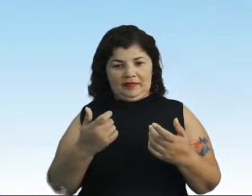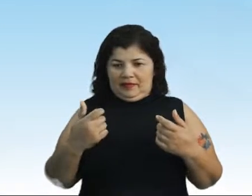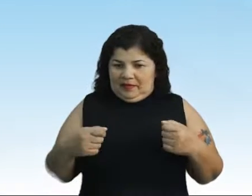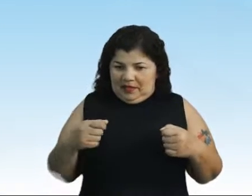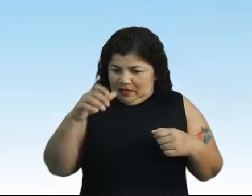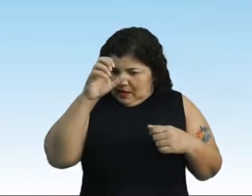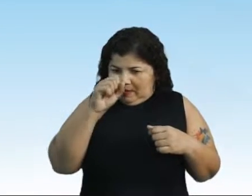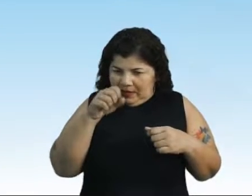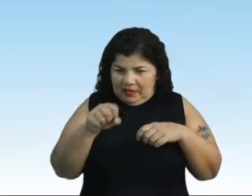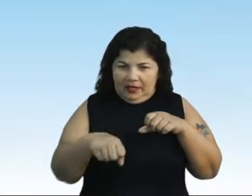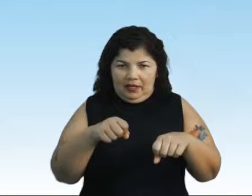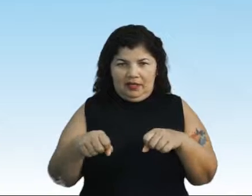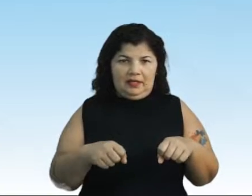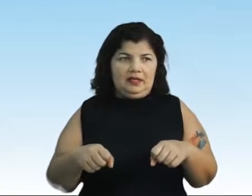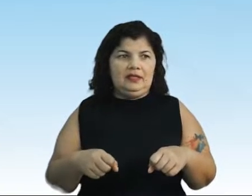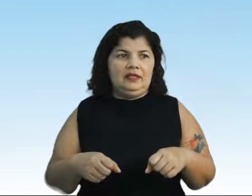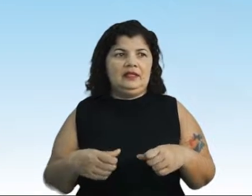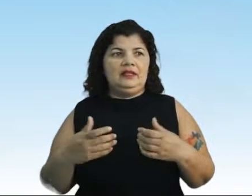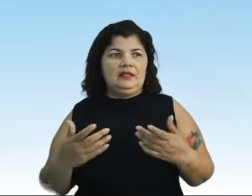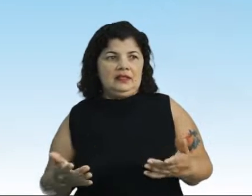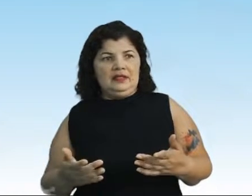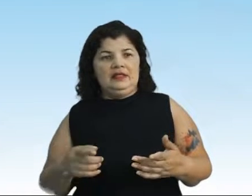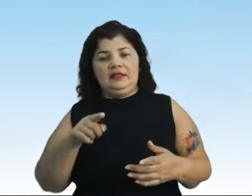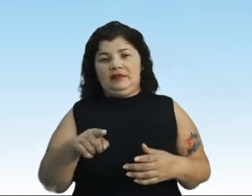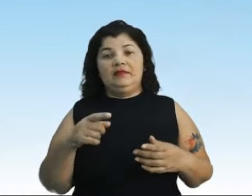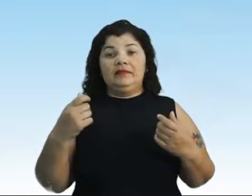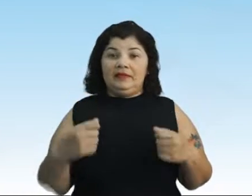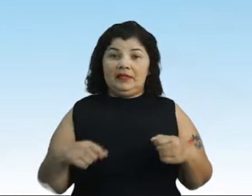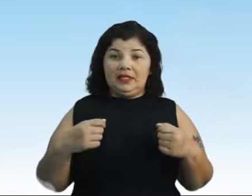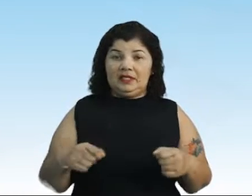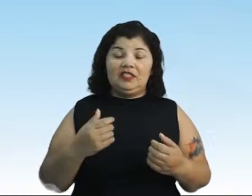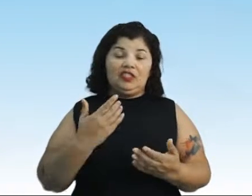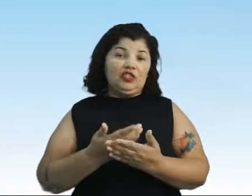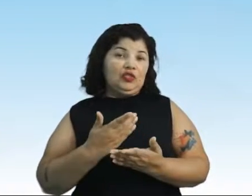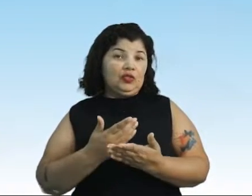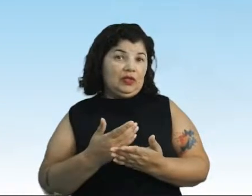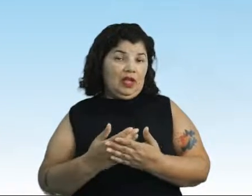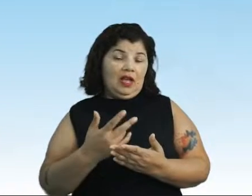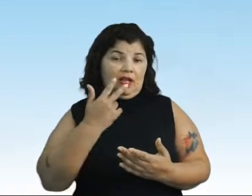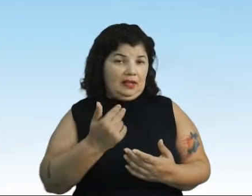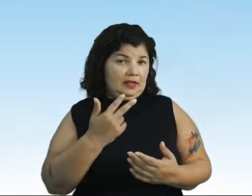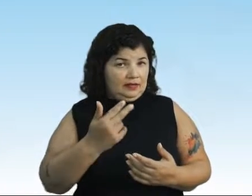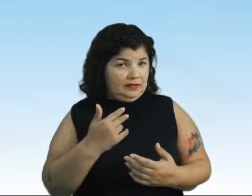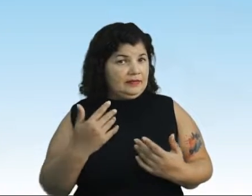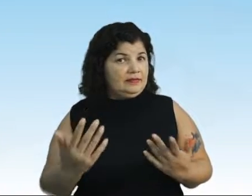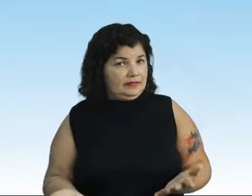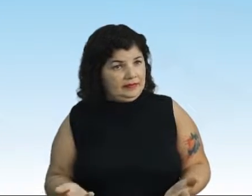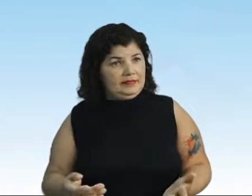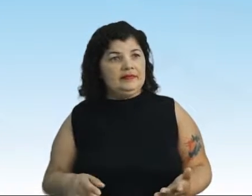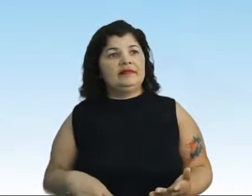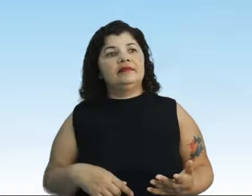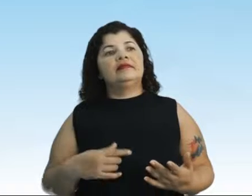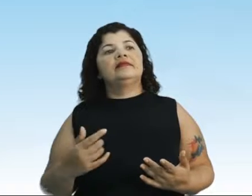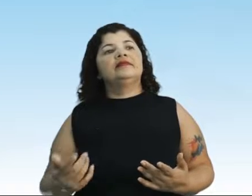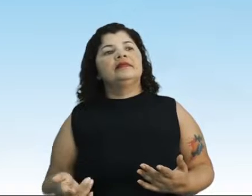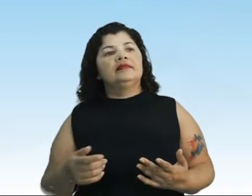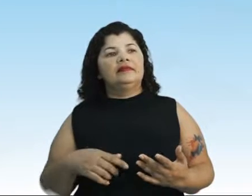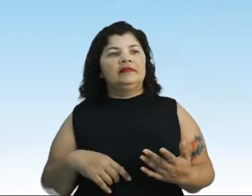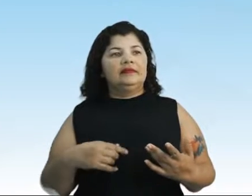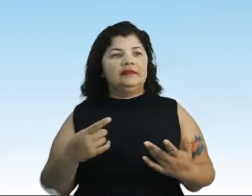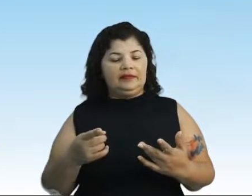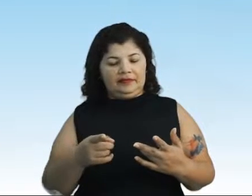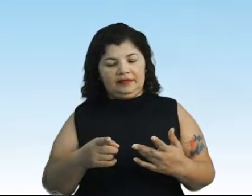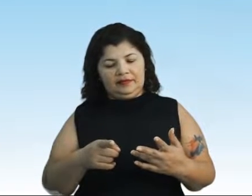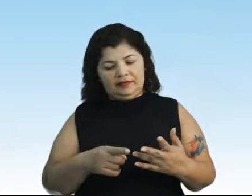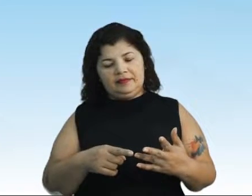bicicleta. Speak, você precisa desenvolver a habilidade de estudar para poder falar um segundo idioma, um terceiro, um quarto. O